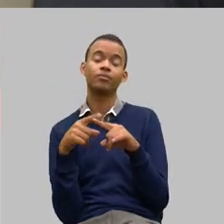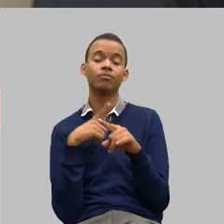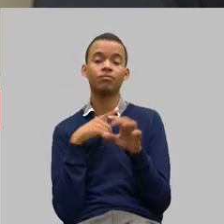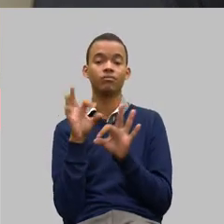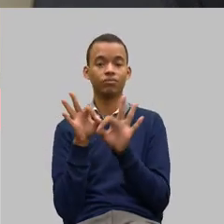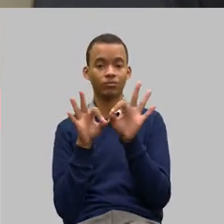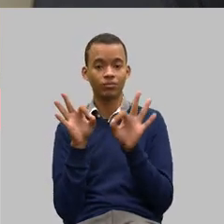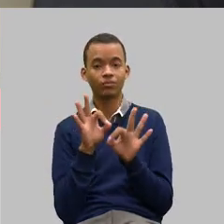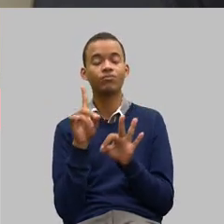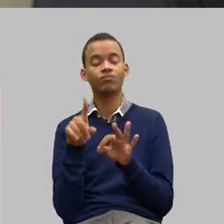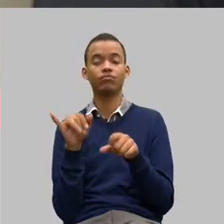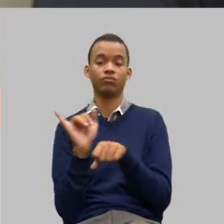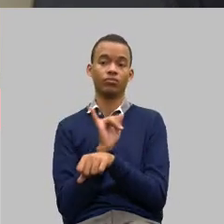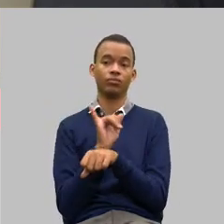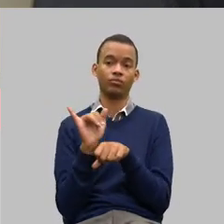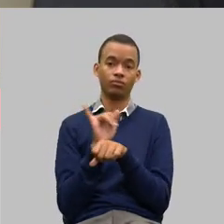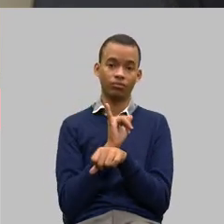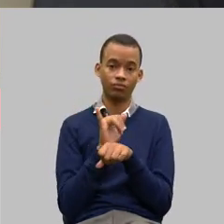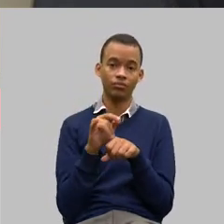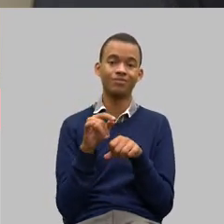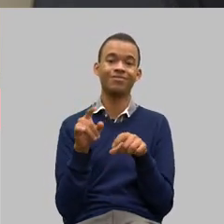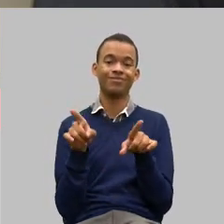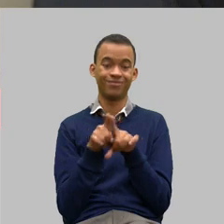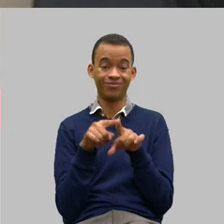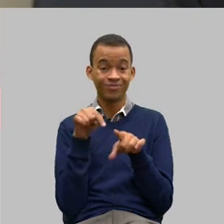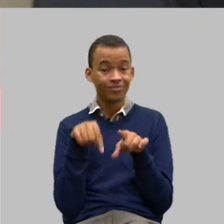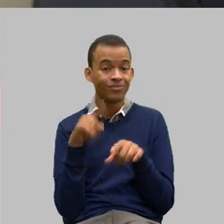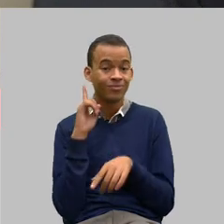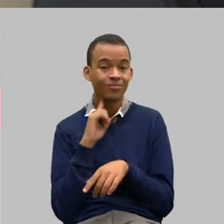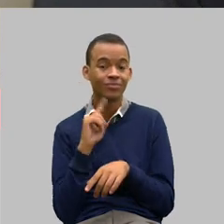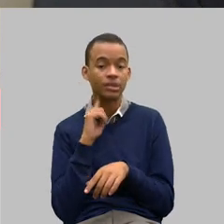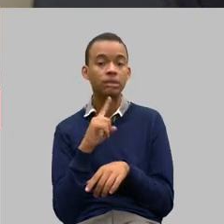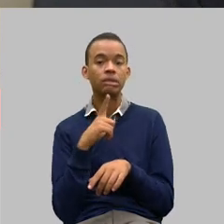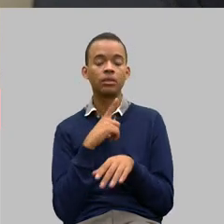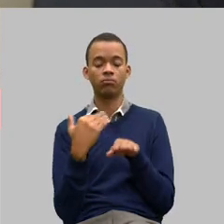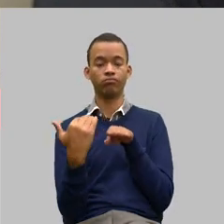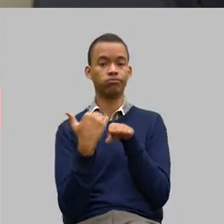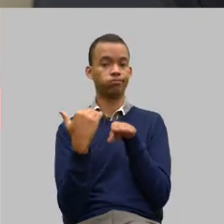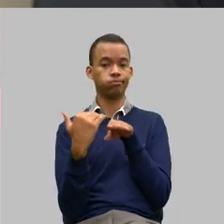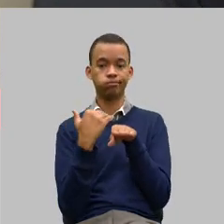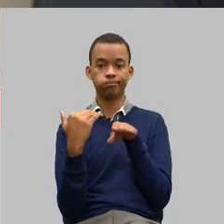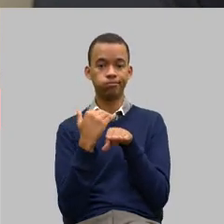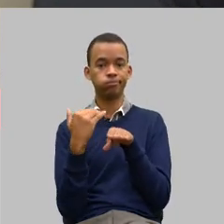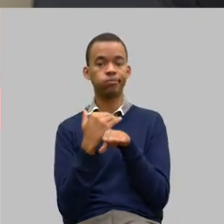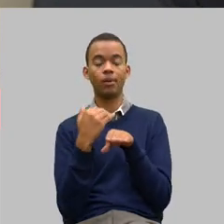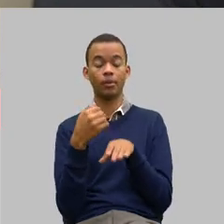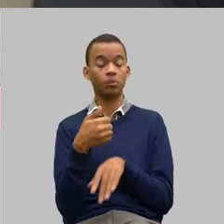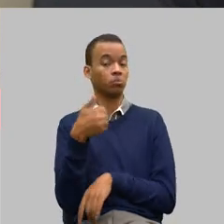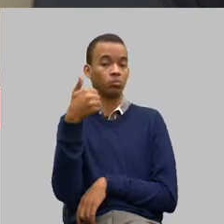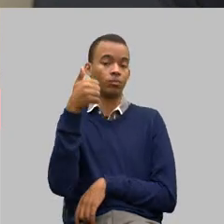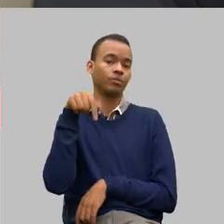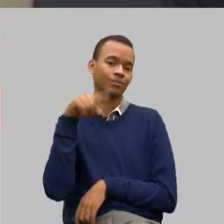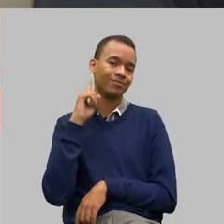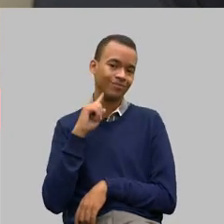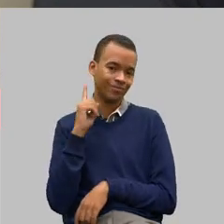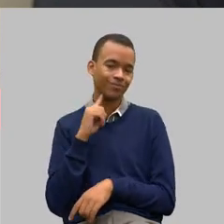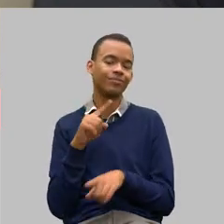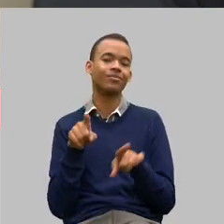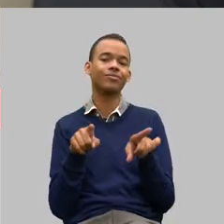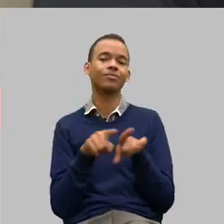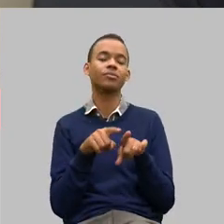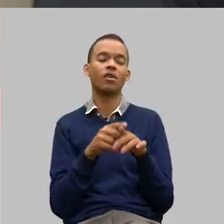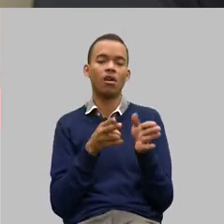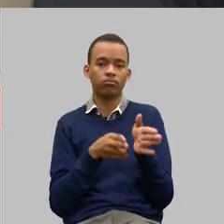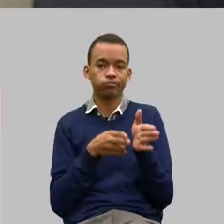maior malha rodoviária do país né a maior malha Ferroviária do país somos o segundo estado